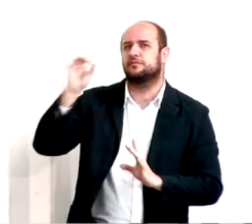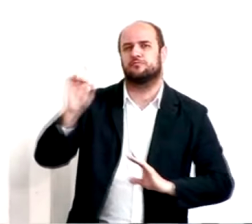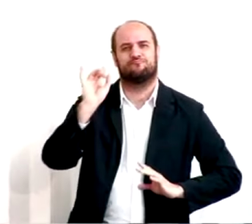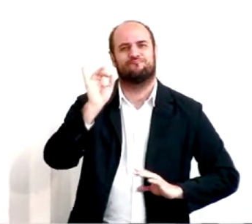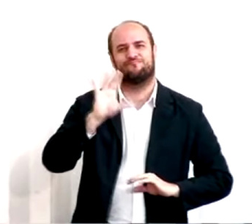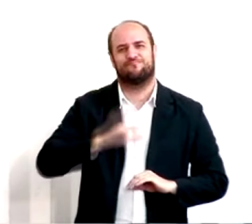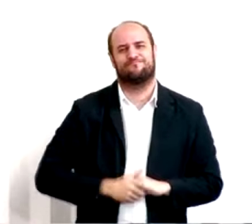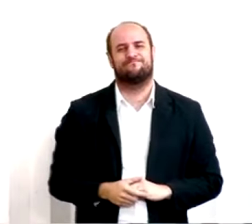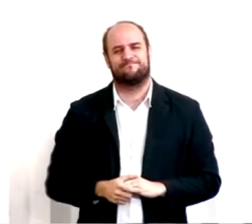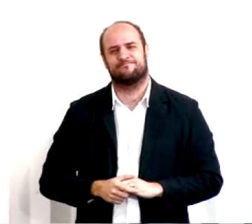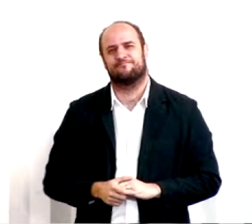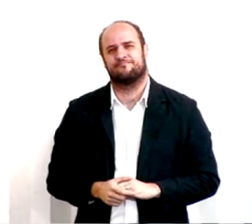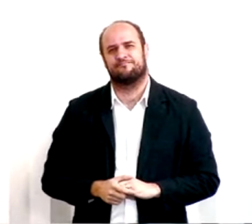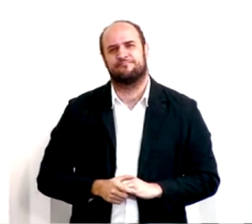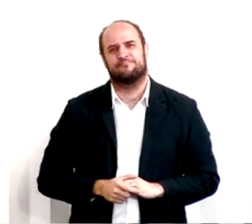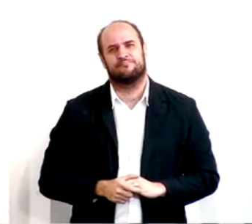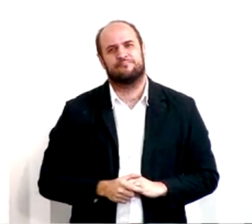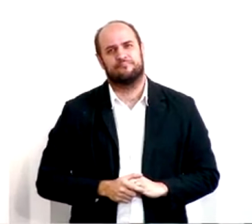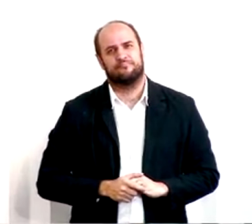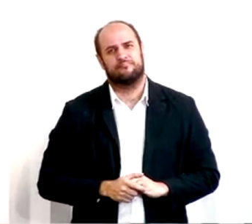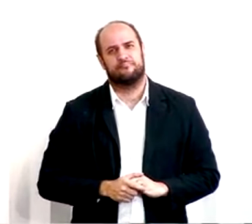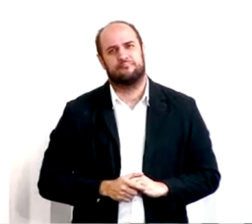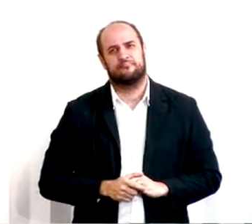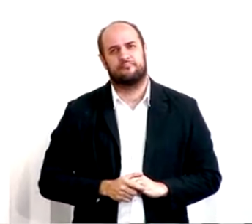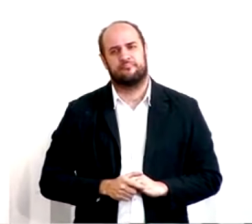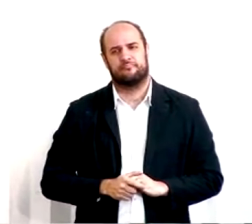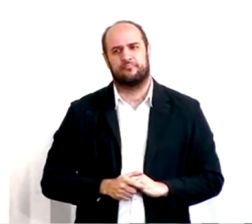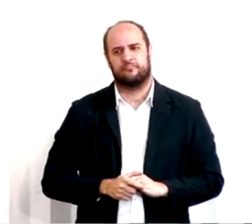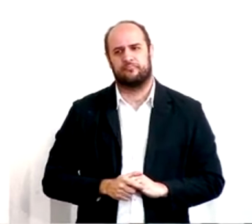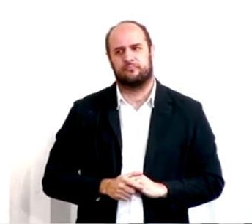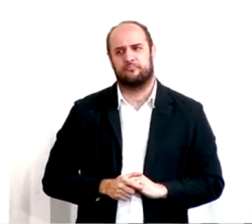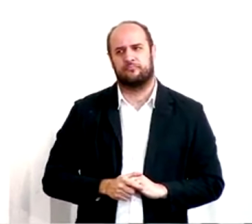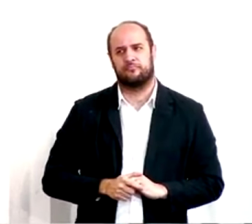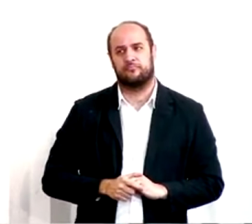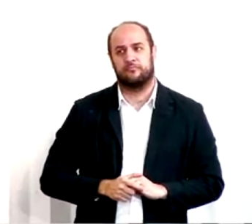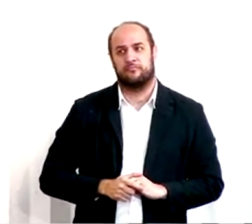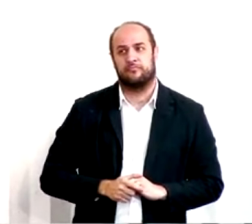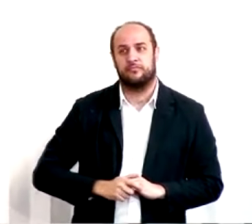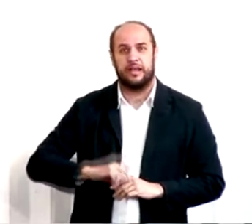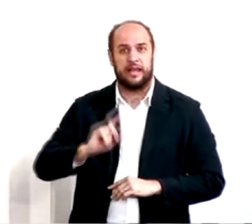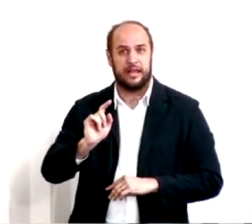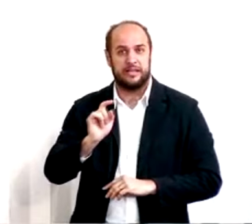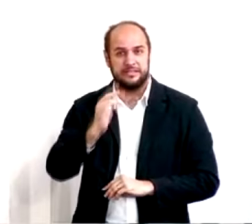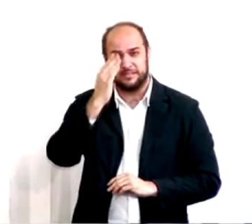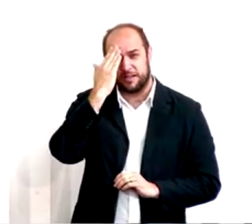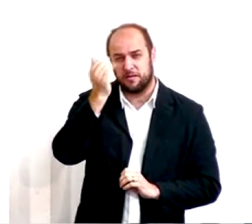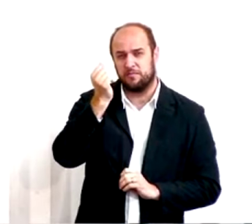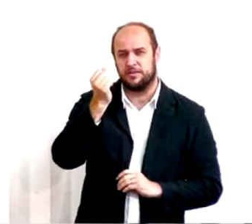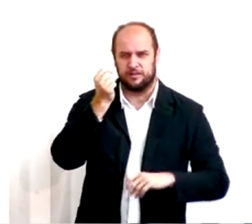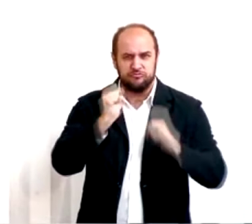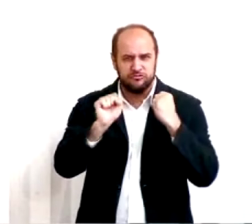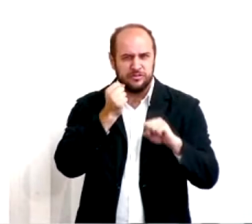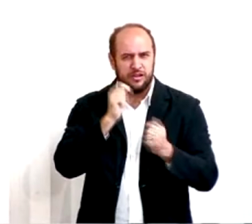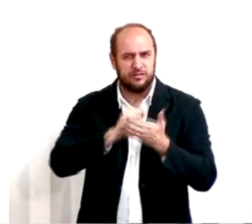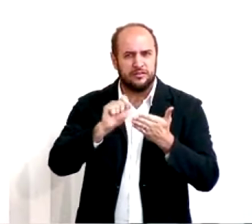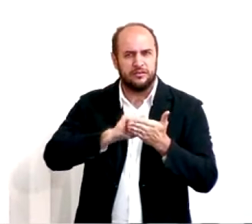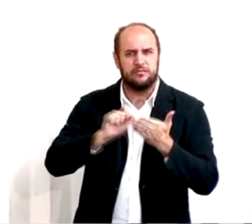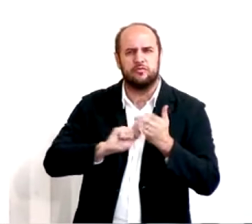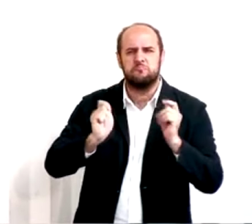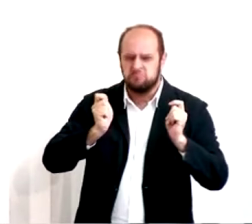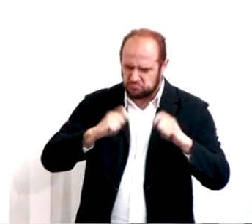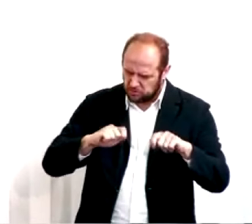por isso Paulo queria que os corinhos estão bem soubesse soubesse que eles podiam se alegrar por serem filhos de Deus Eles